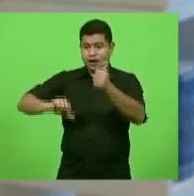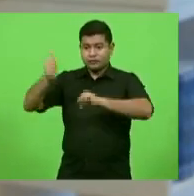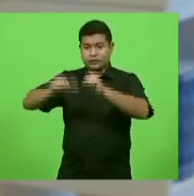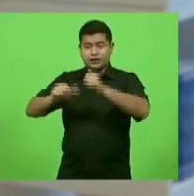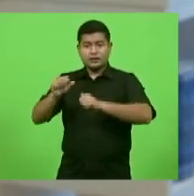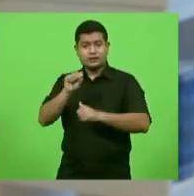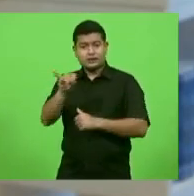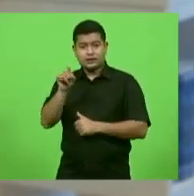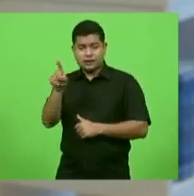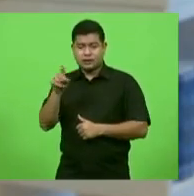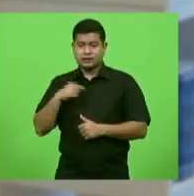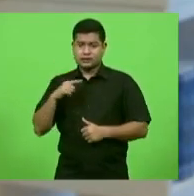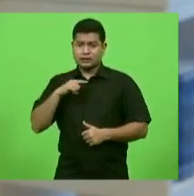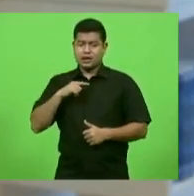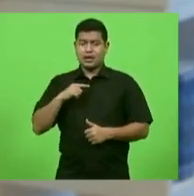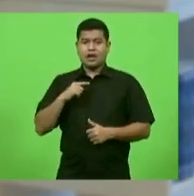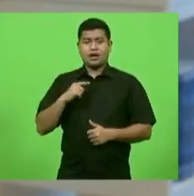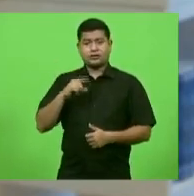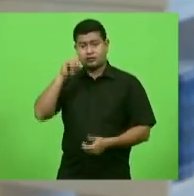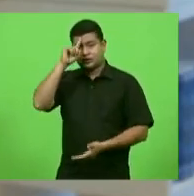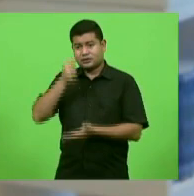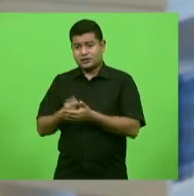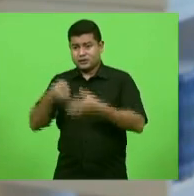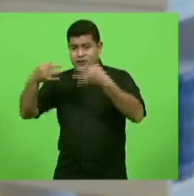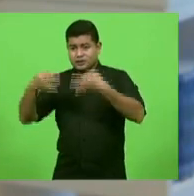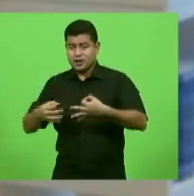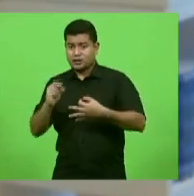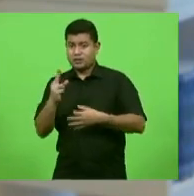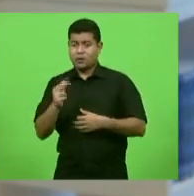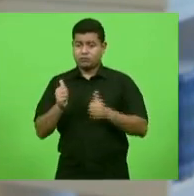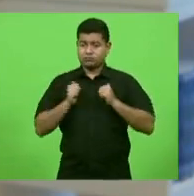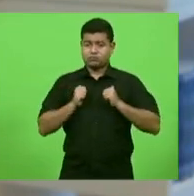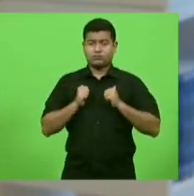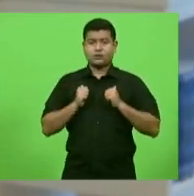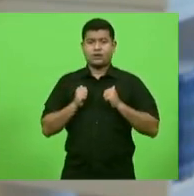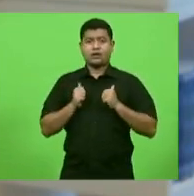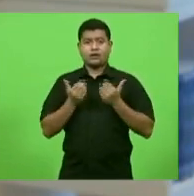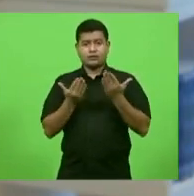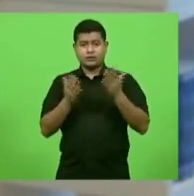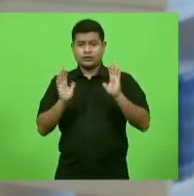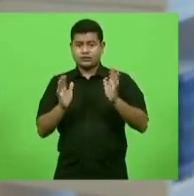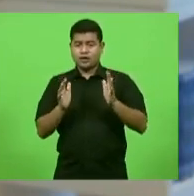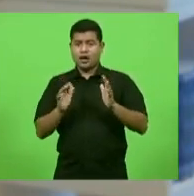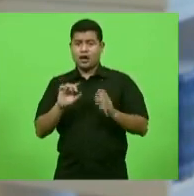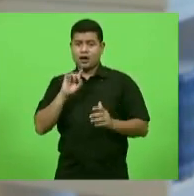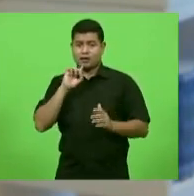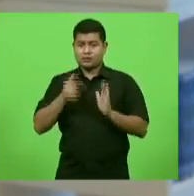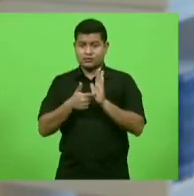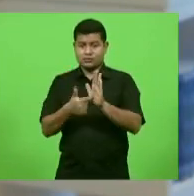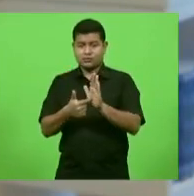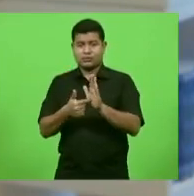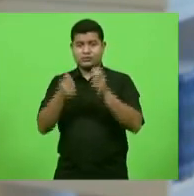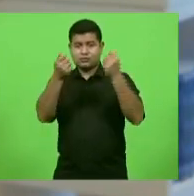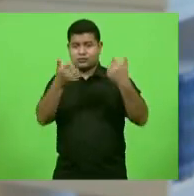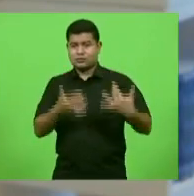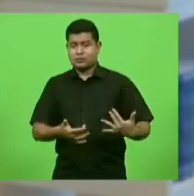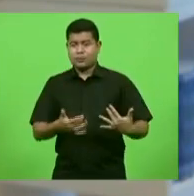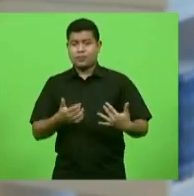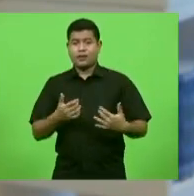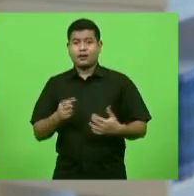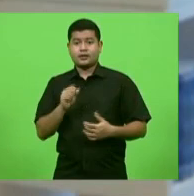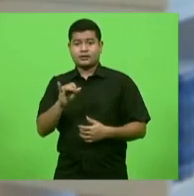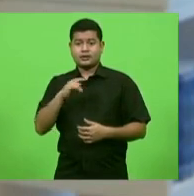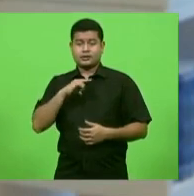praticados pelo governador do estado, conforme narrado pela acusação, para apurar-se a prática ou não de crime de